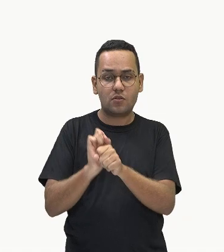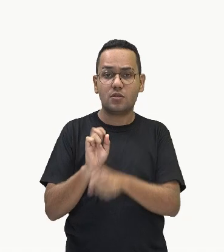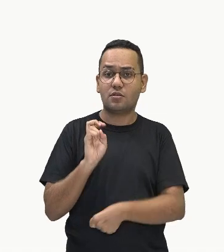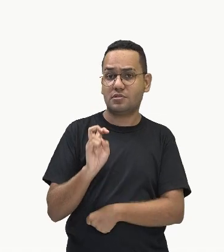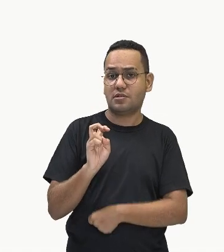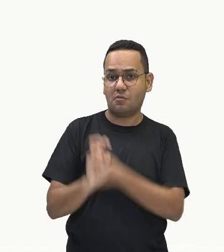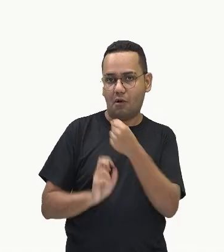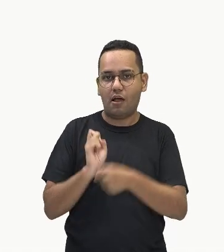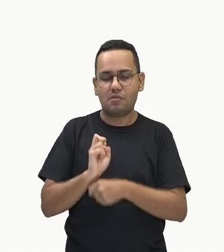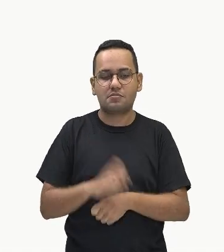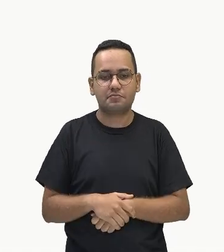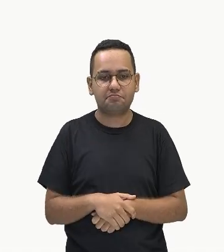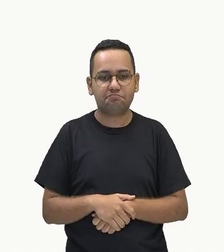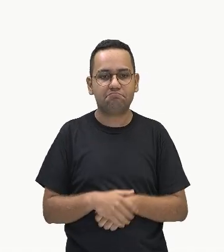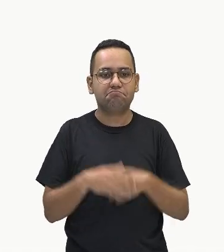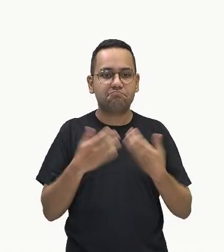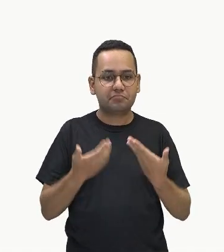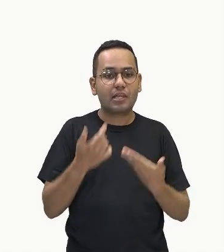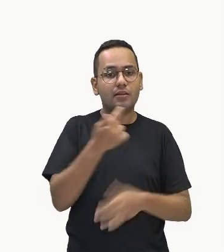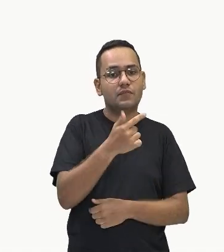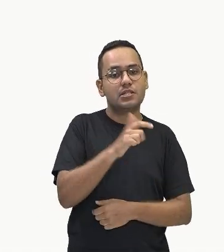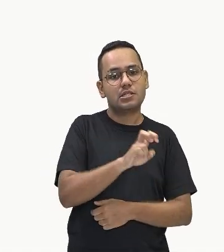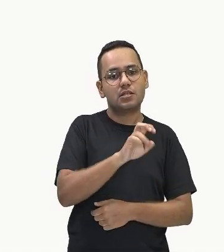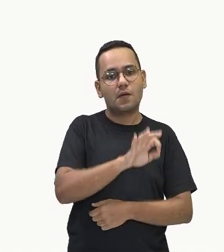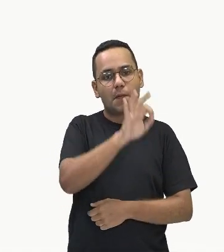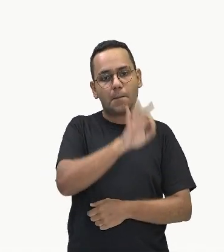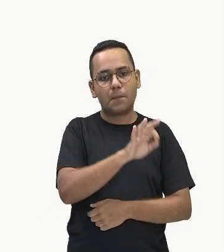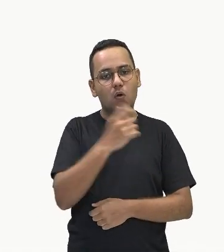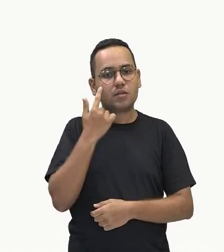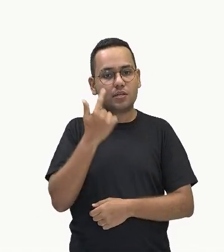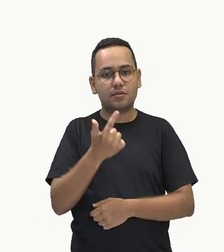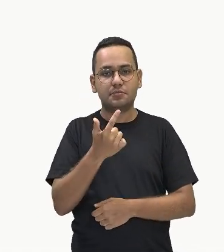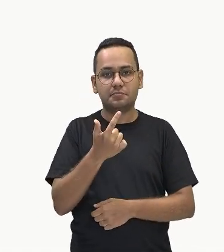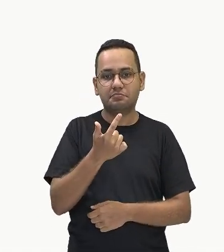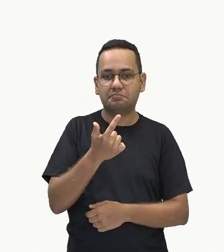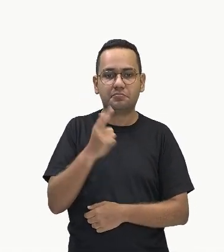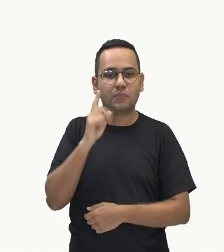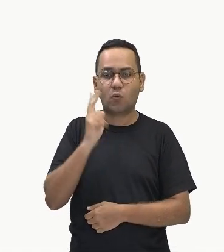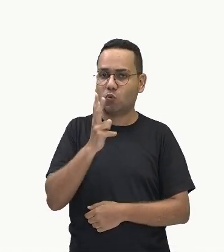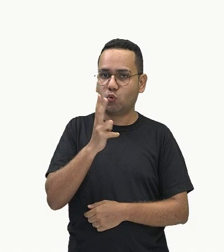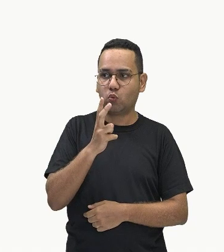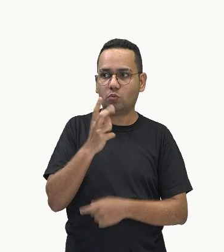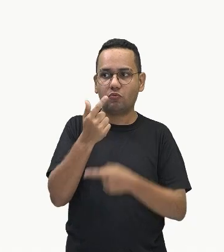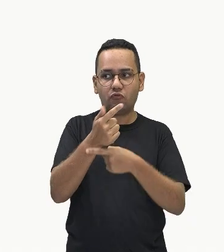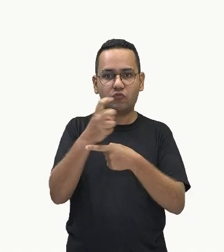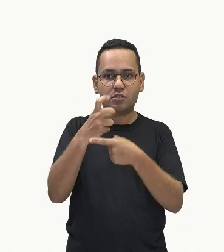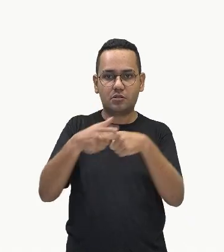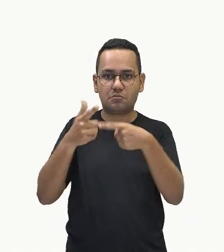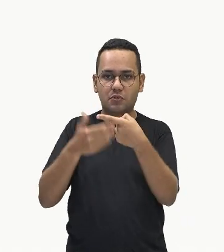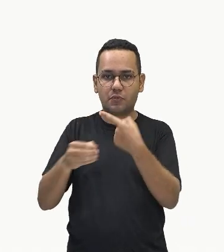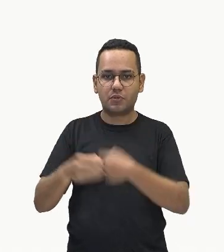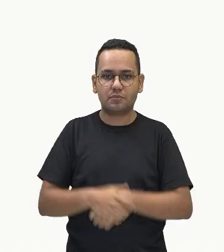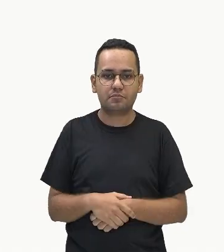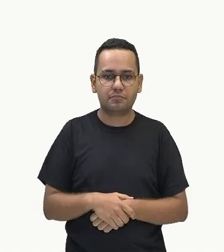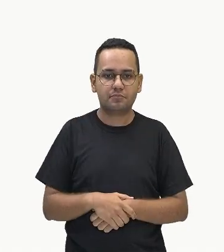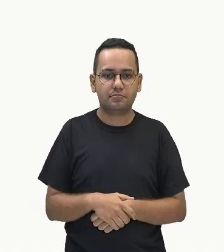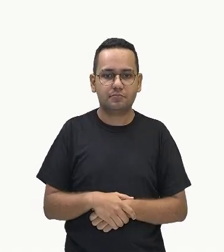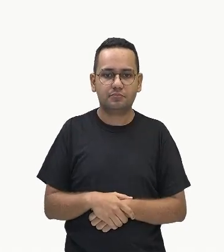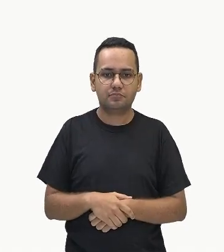nossa taxa, 25%, ela vai continuar sendo 25%, né? Não vai ter alteração nenhuma,